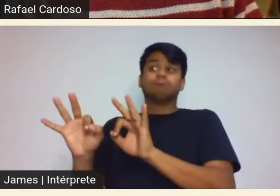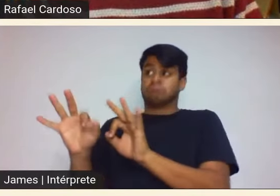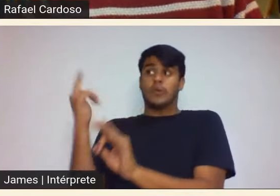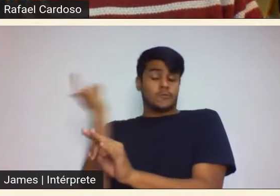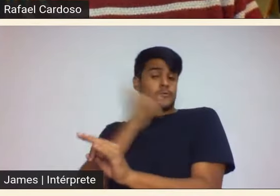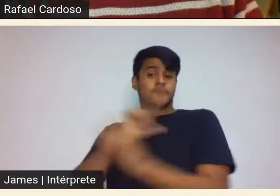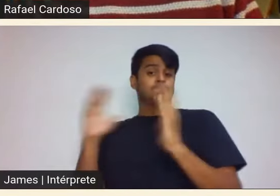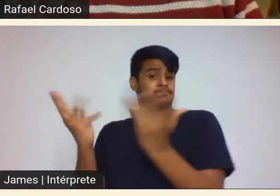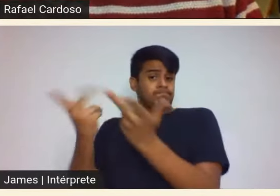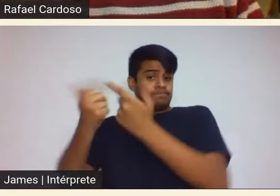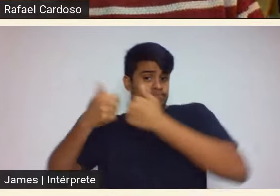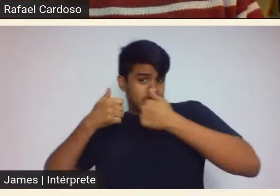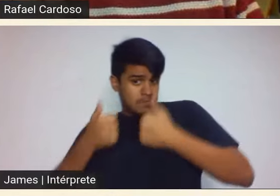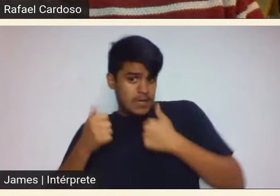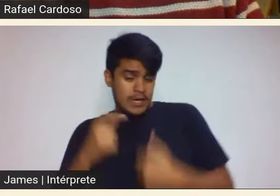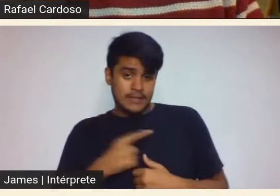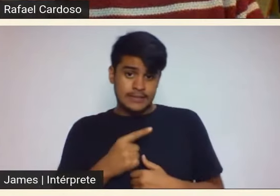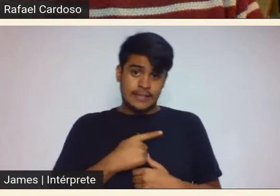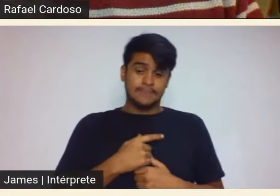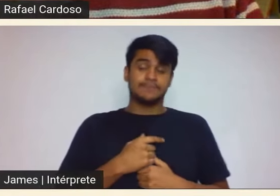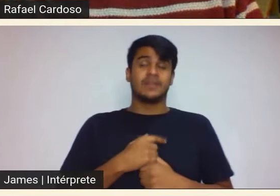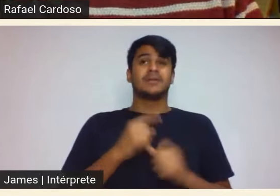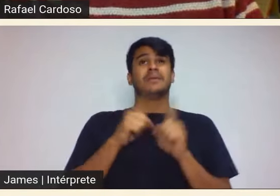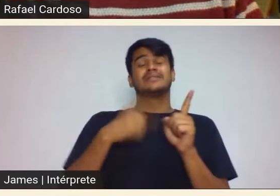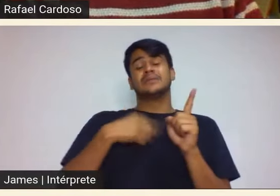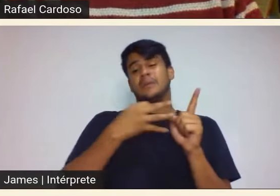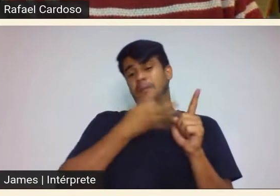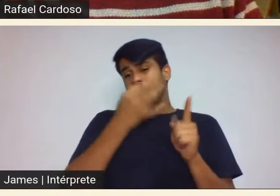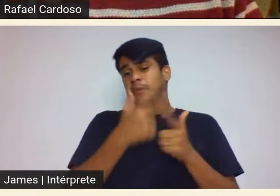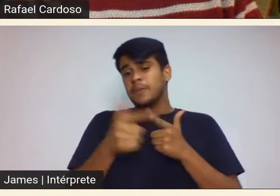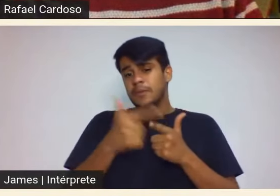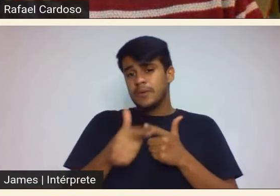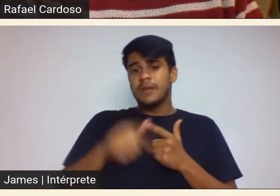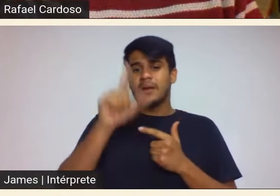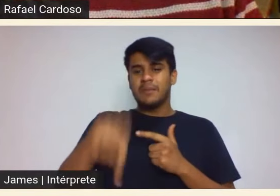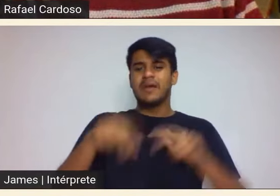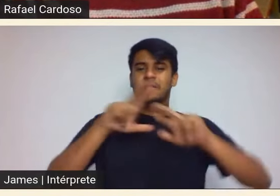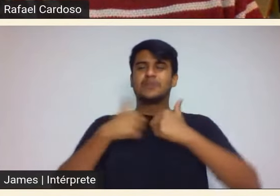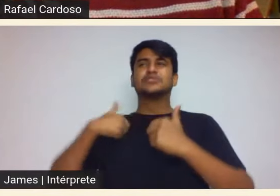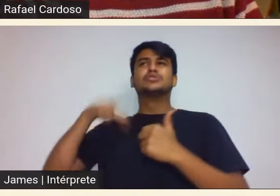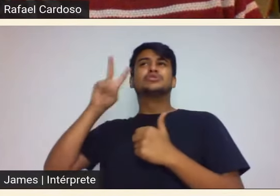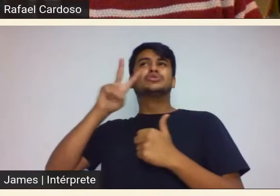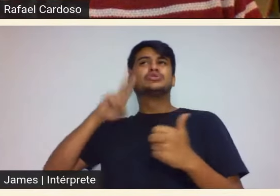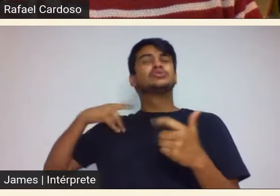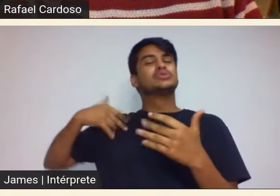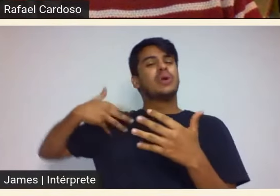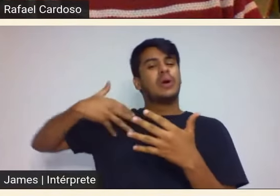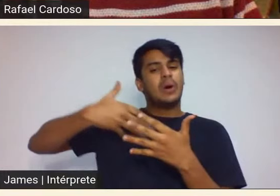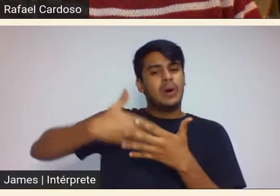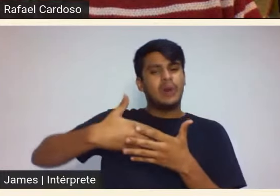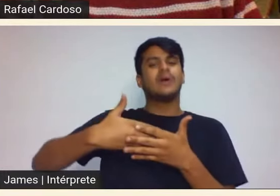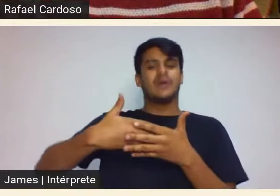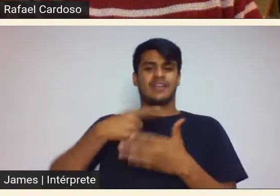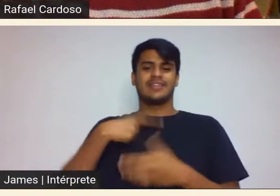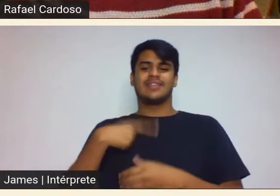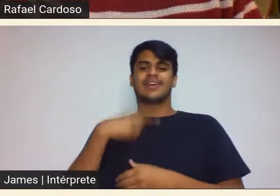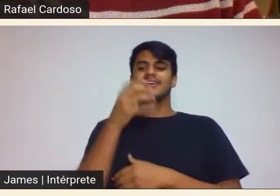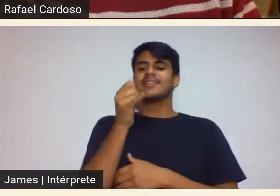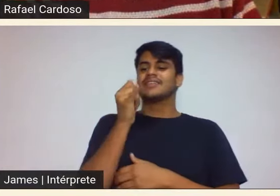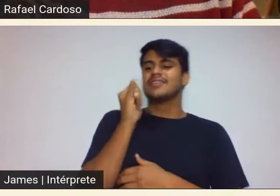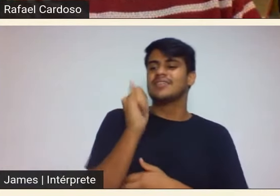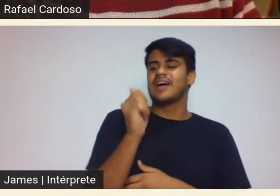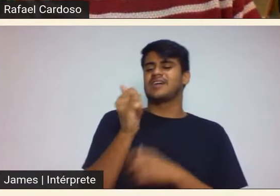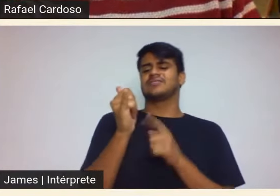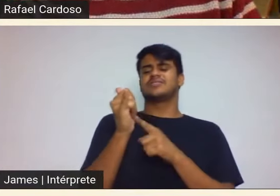que tinham que fazer. O meu problema é com a construção historiográfica de narrativas que